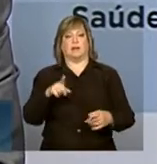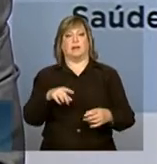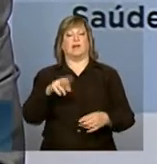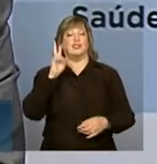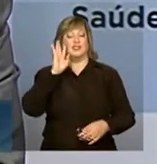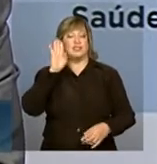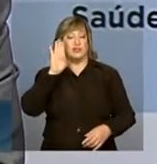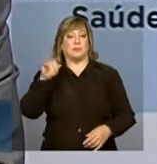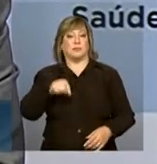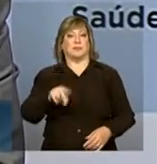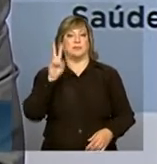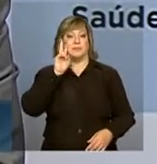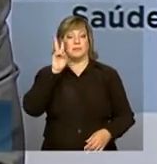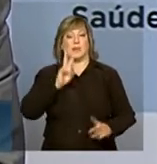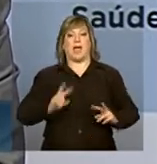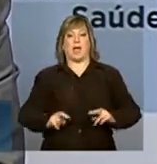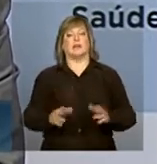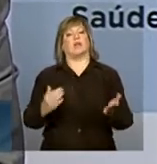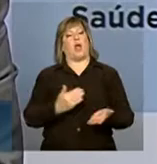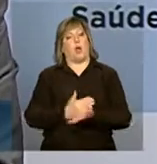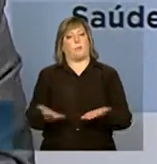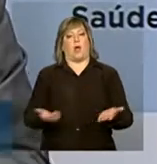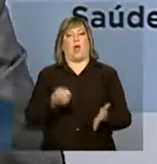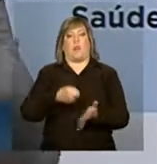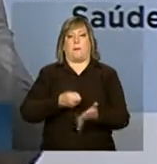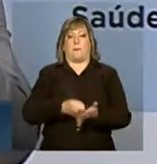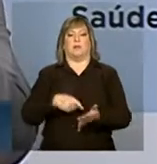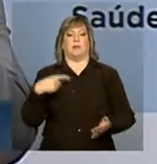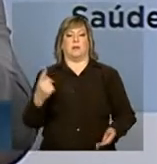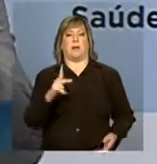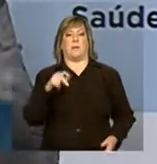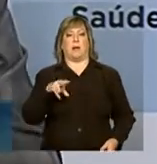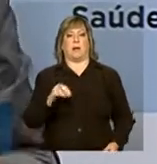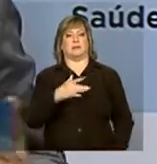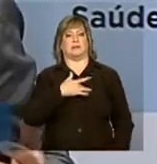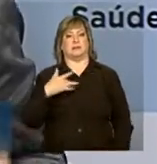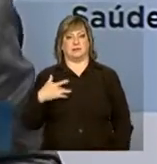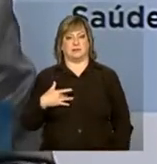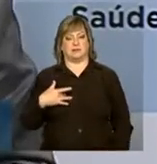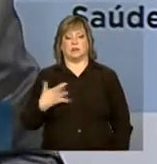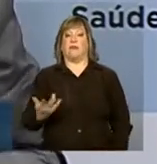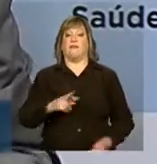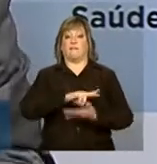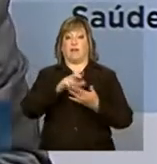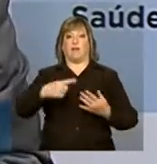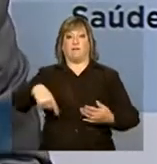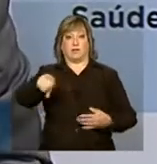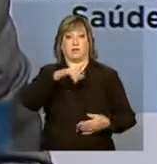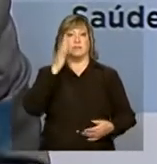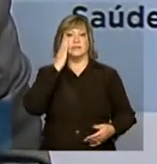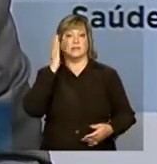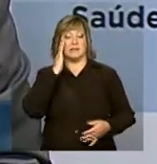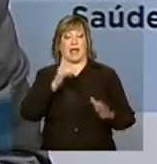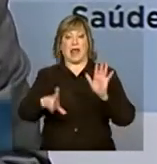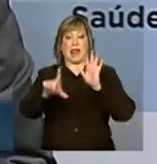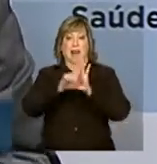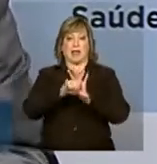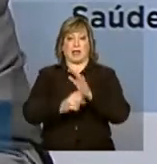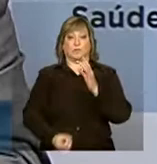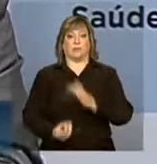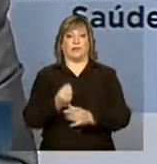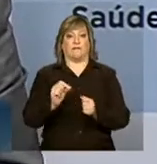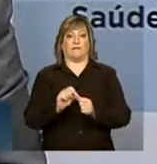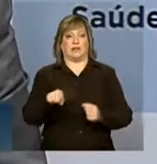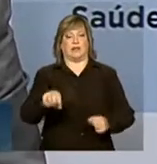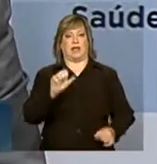passam a ser obrigatórios para os planos de saúde. Vários de vocês sabem que a lei que criou a ANS, a lei